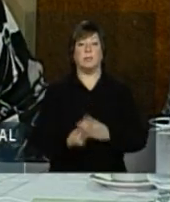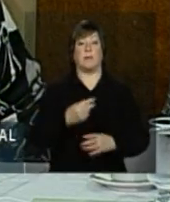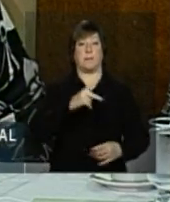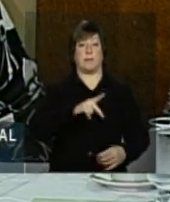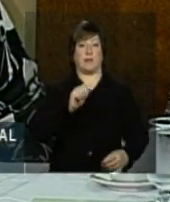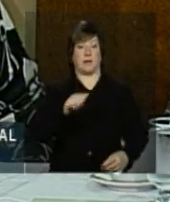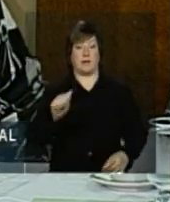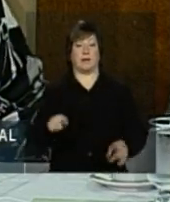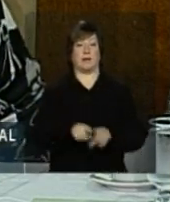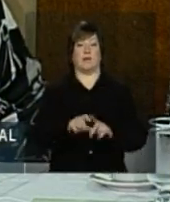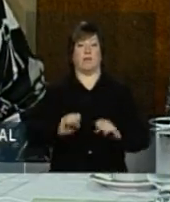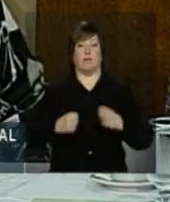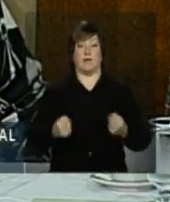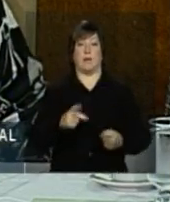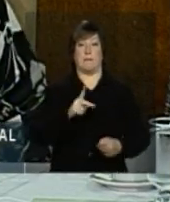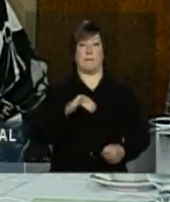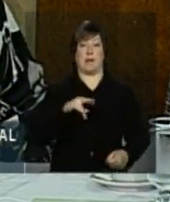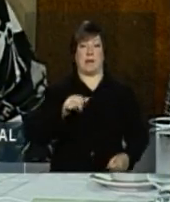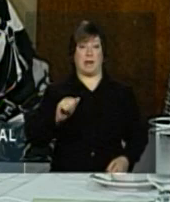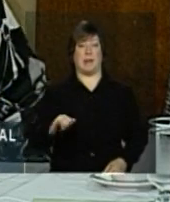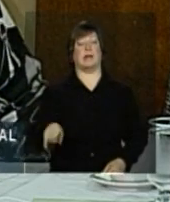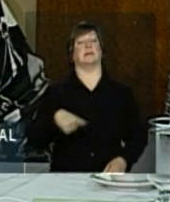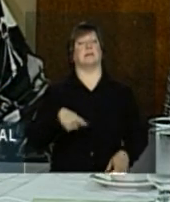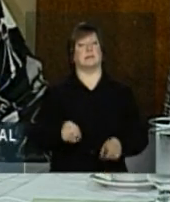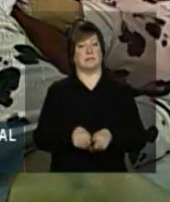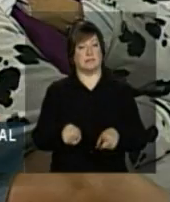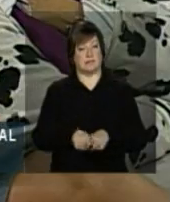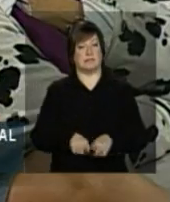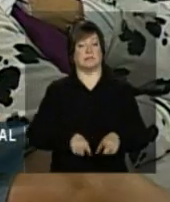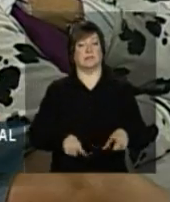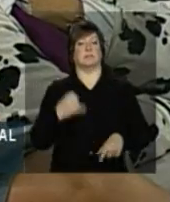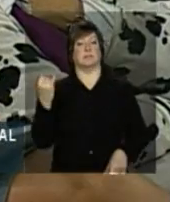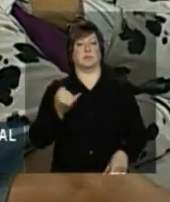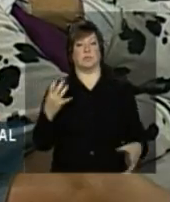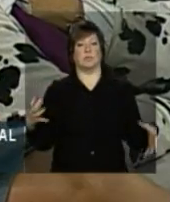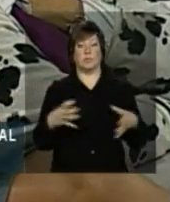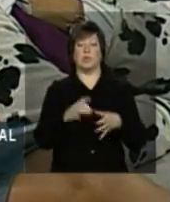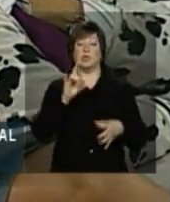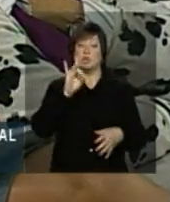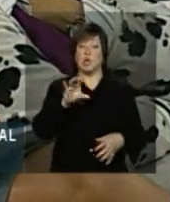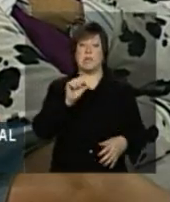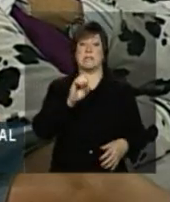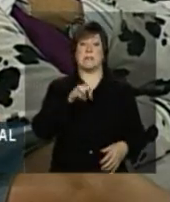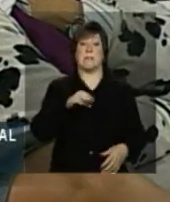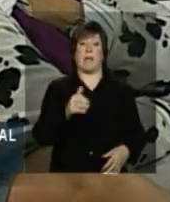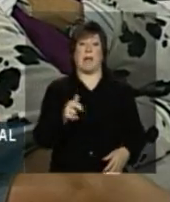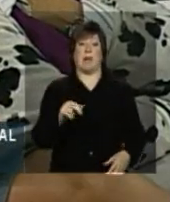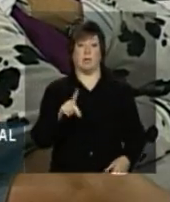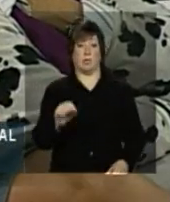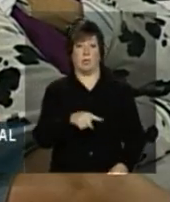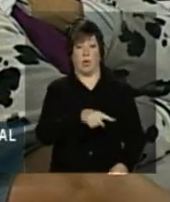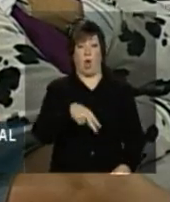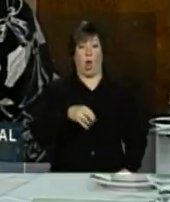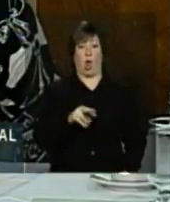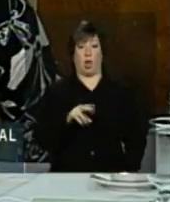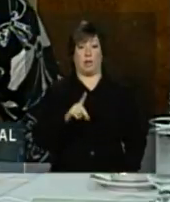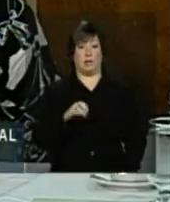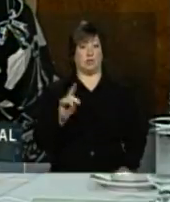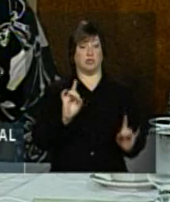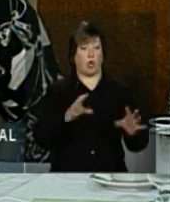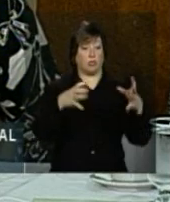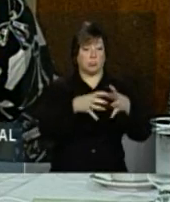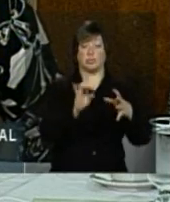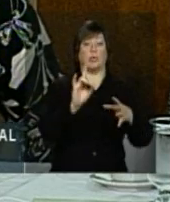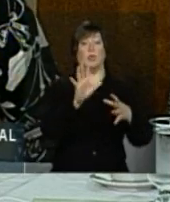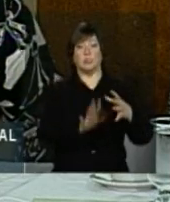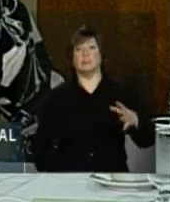fortalecimento do pinai que são medidas estruturantes que não valem somente para o semiário do do nordestino valem para todo o Brasil mas que são